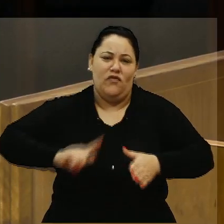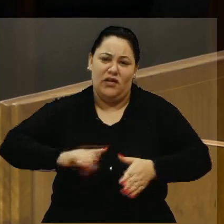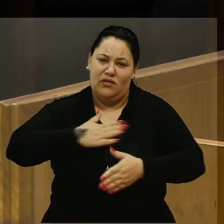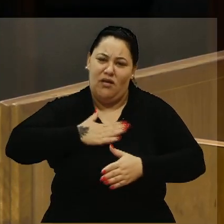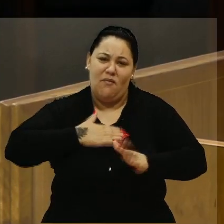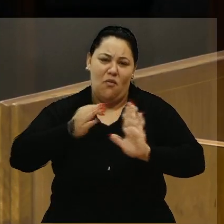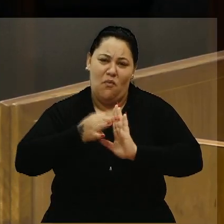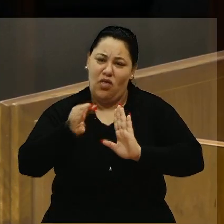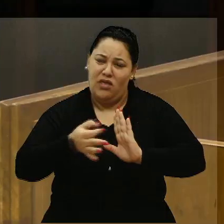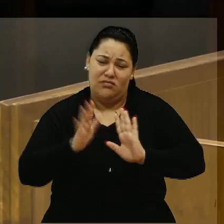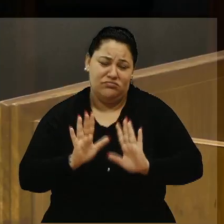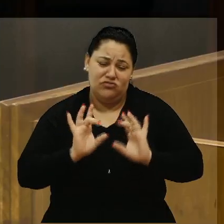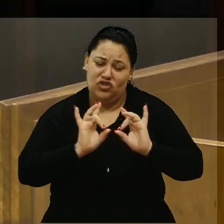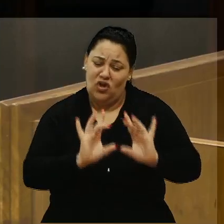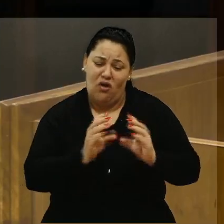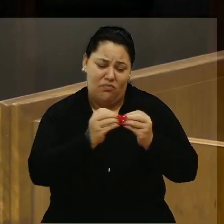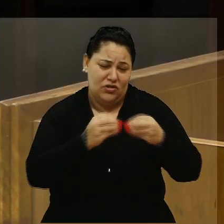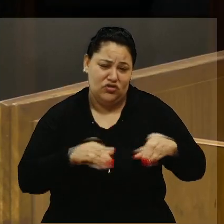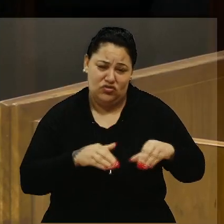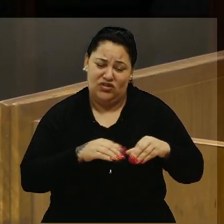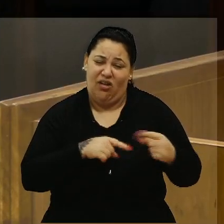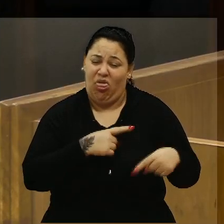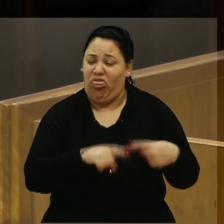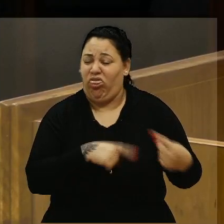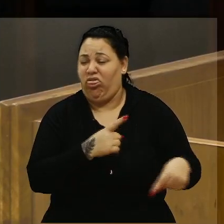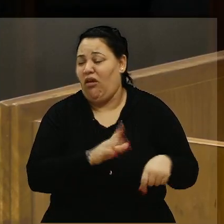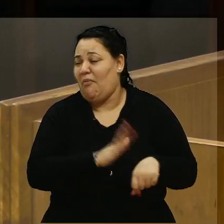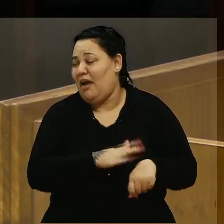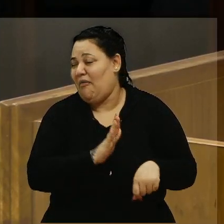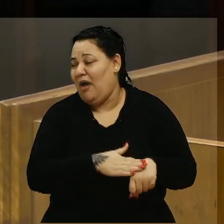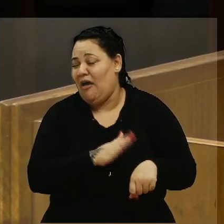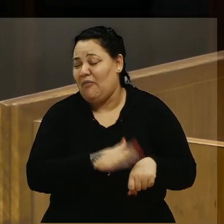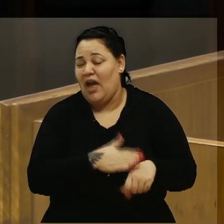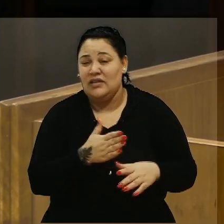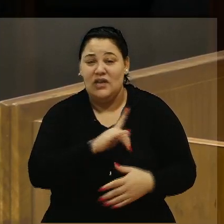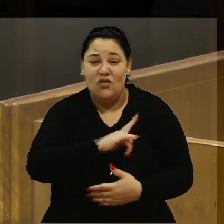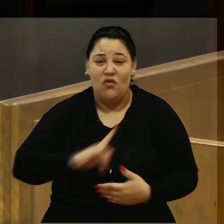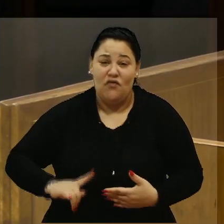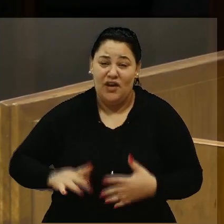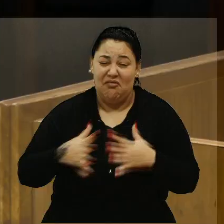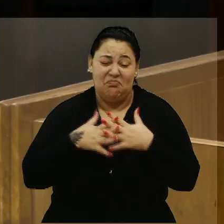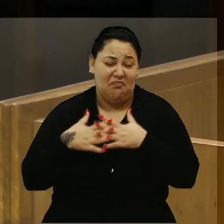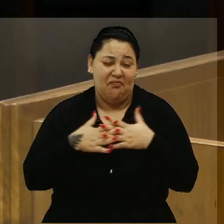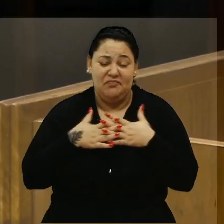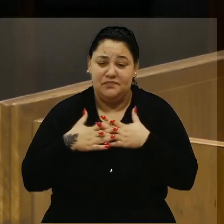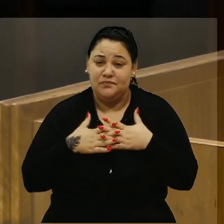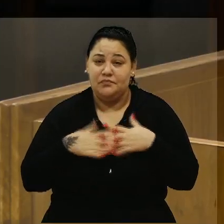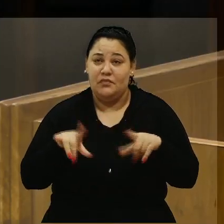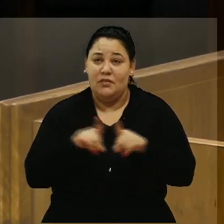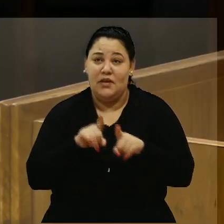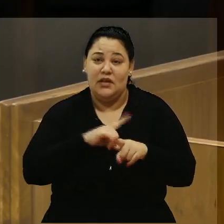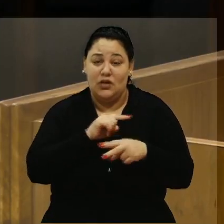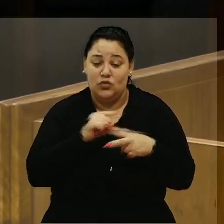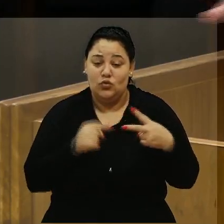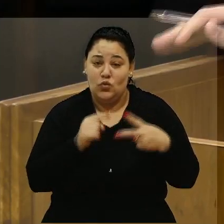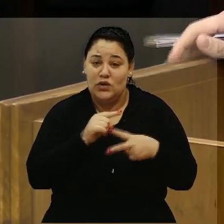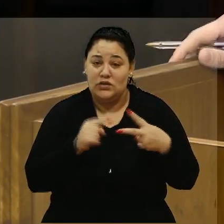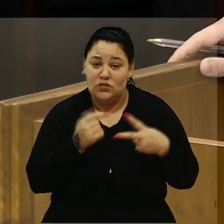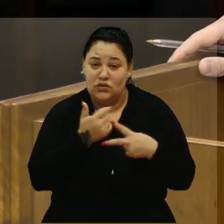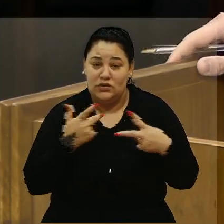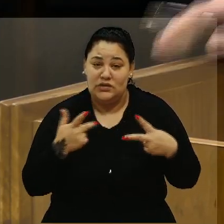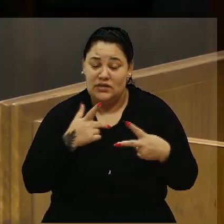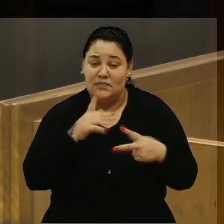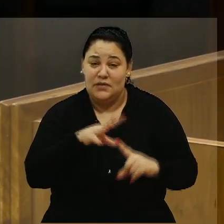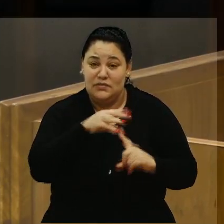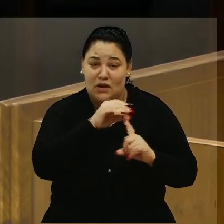só acabam se embananando mais ainda, né? É um governo que vai se embananando. E aqui eu tenho dois pontos principais que eu tenho medo nessa